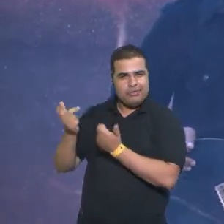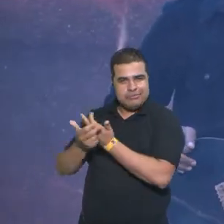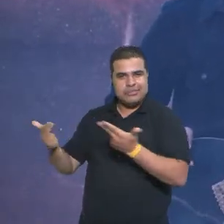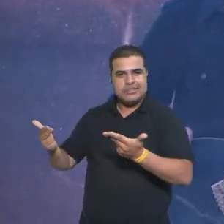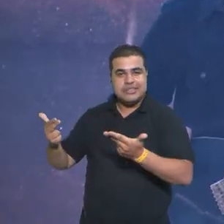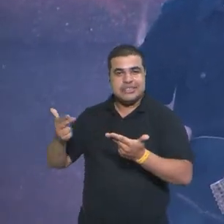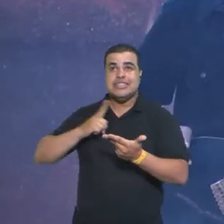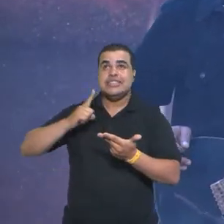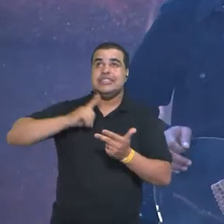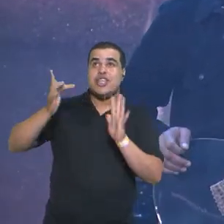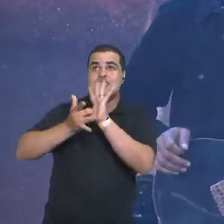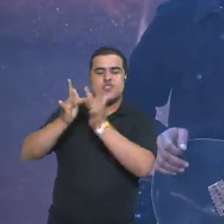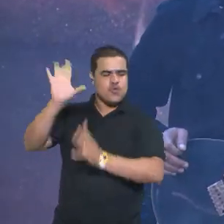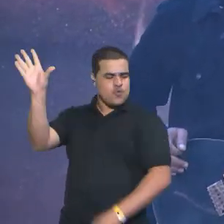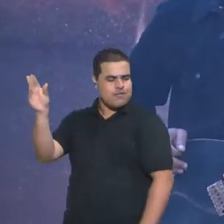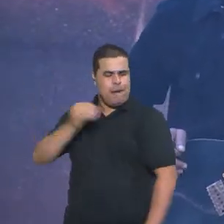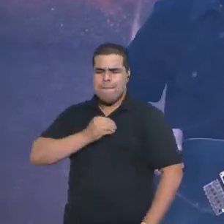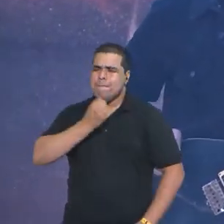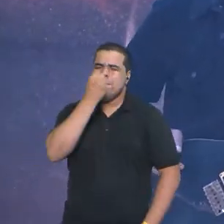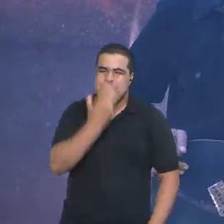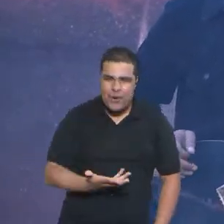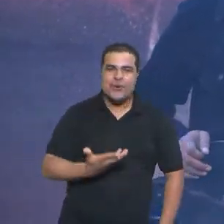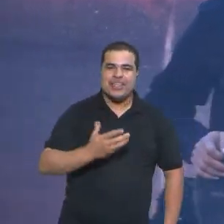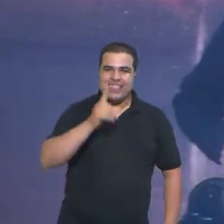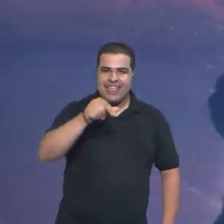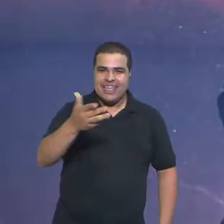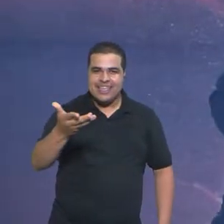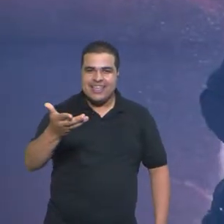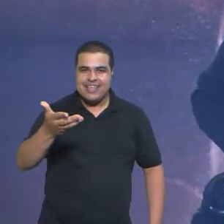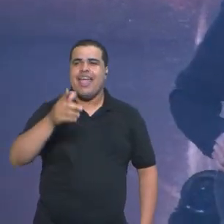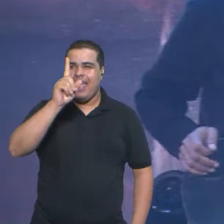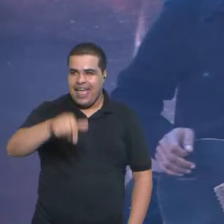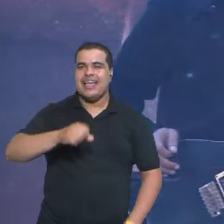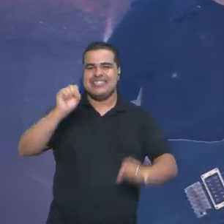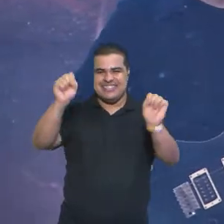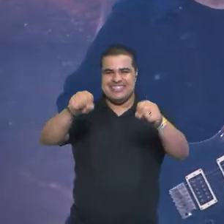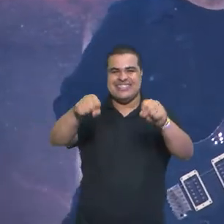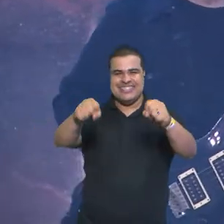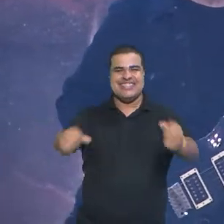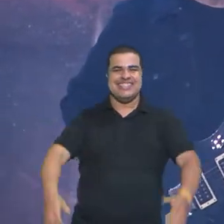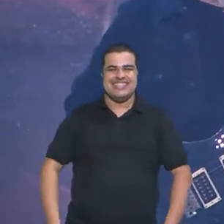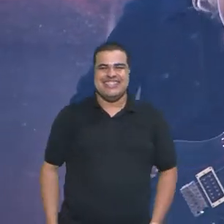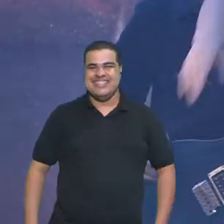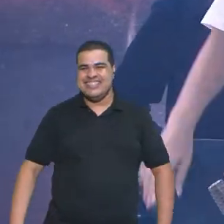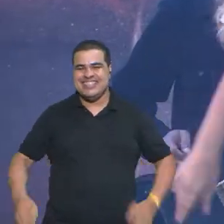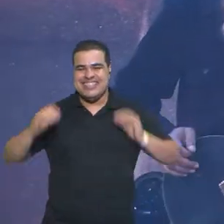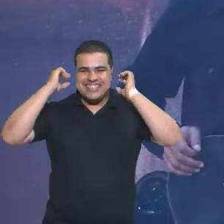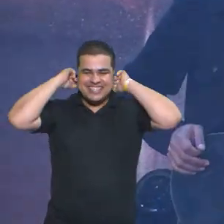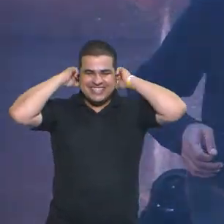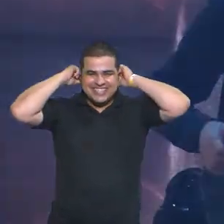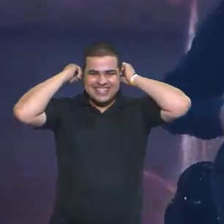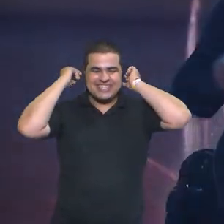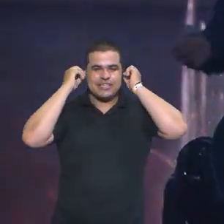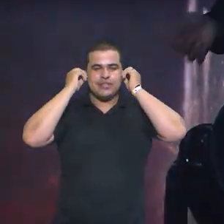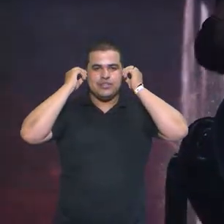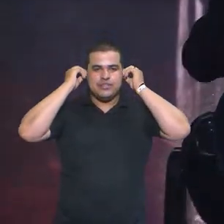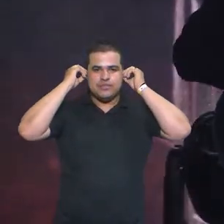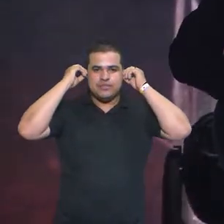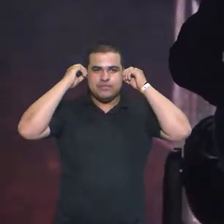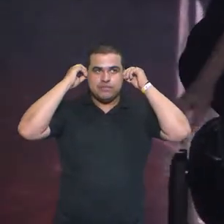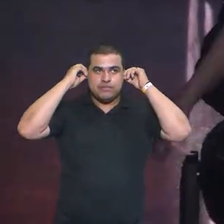tem Jesus é muito bom não é sim ou não ok